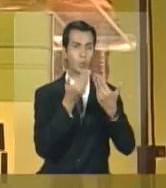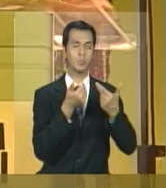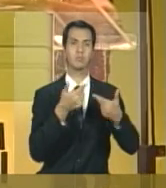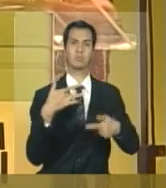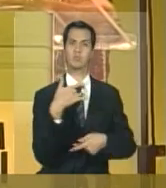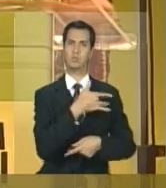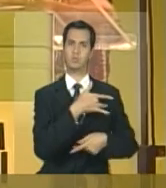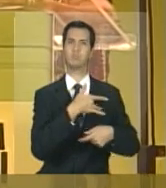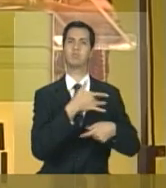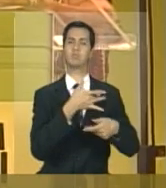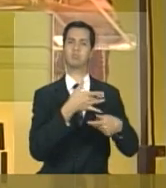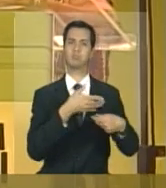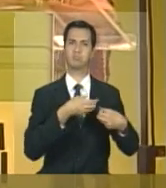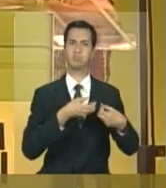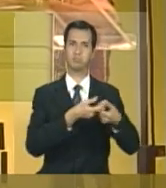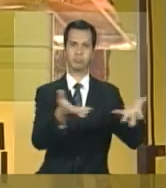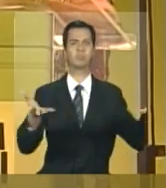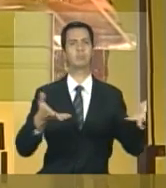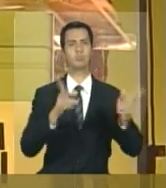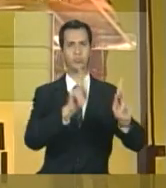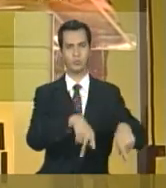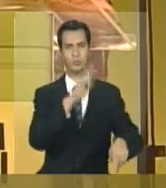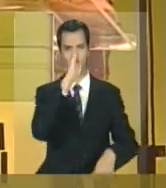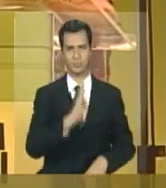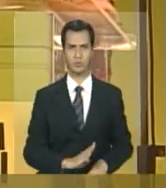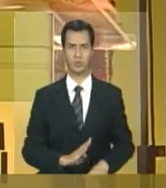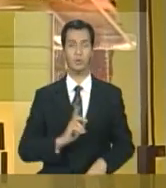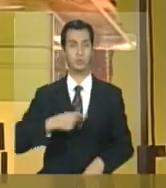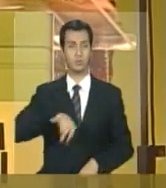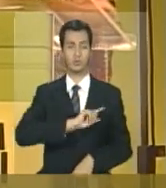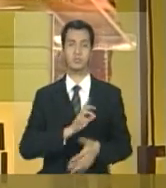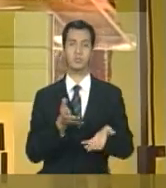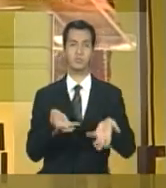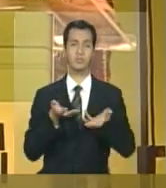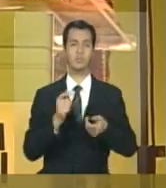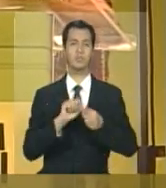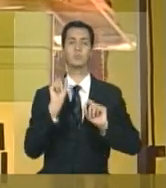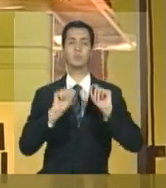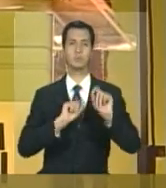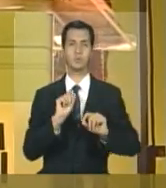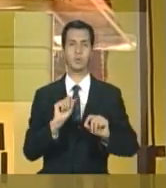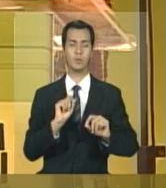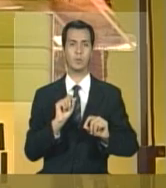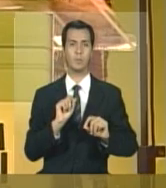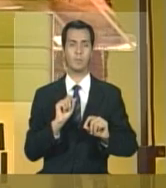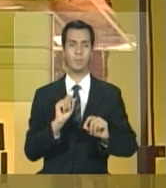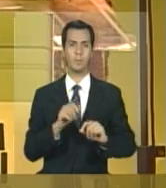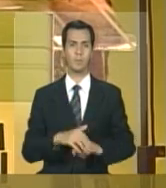saudáveis para a população brasileira. Nós queremos que seja coisa do passado